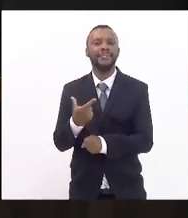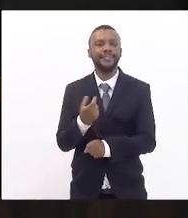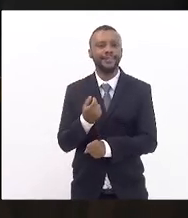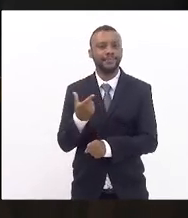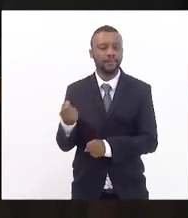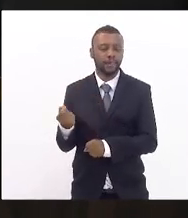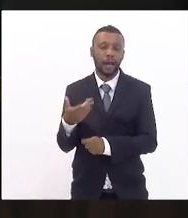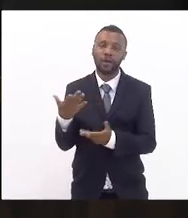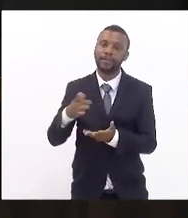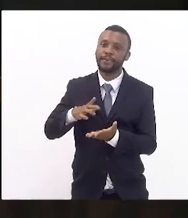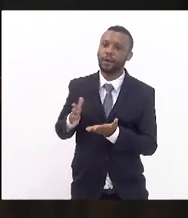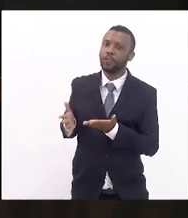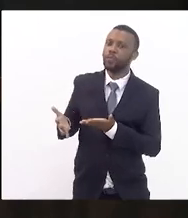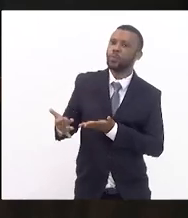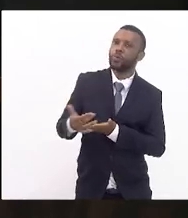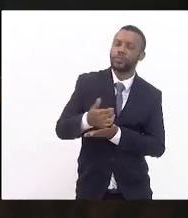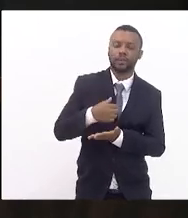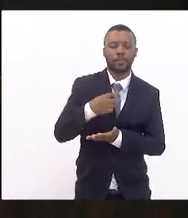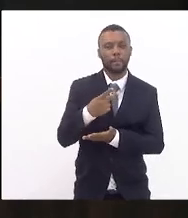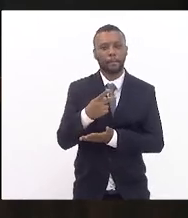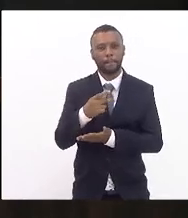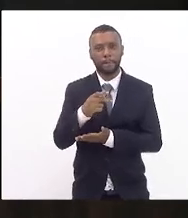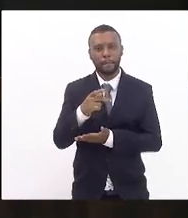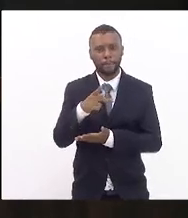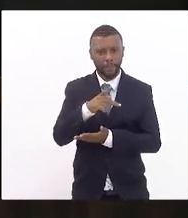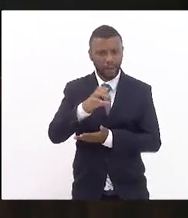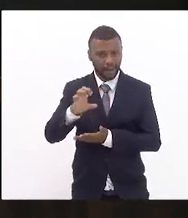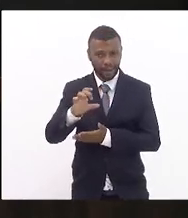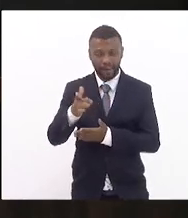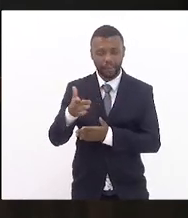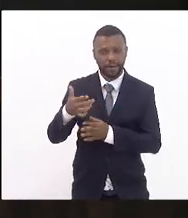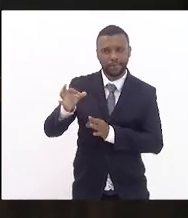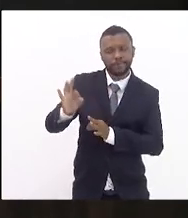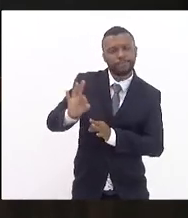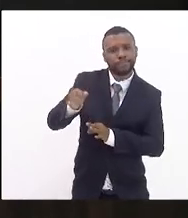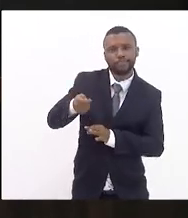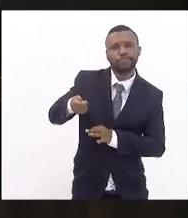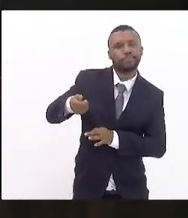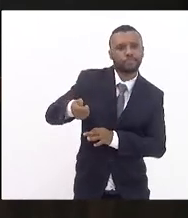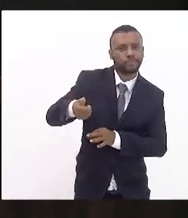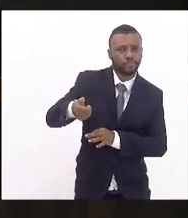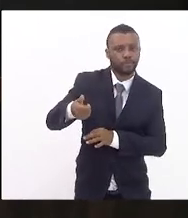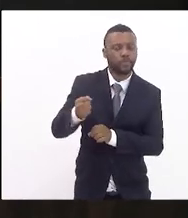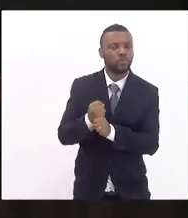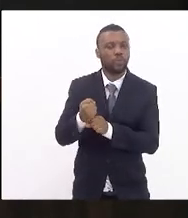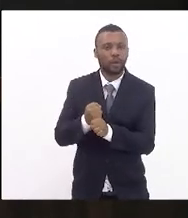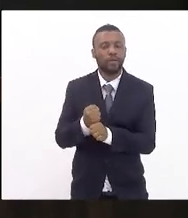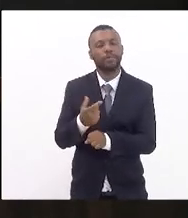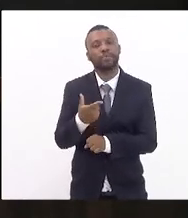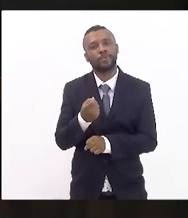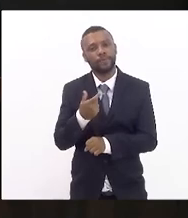arrecadação da participação especial, só a participação especial, de 22. em relação a outubro e novembro de